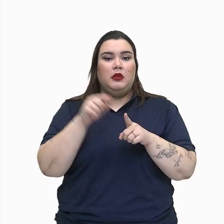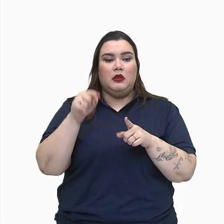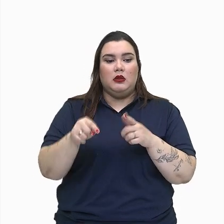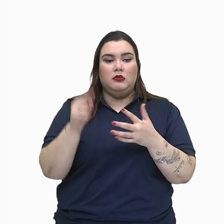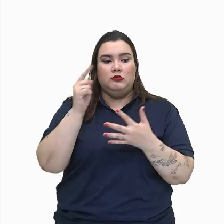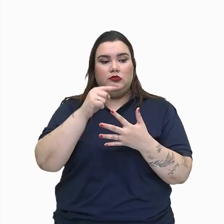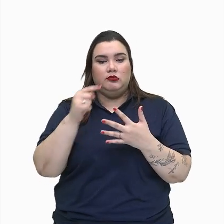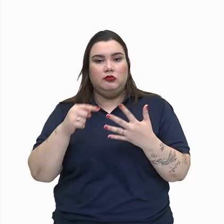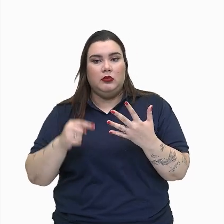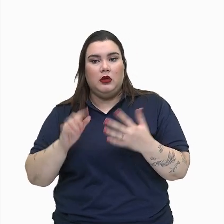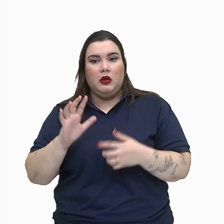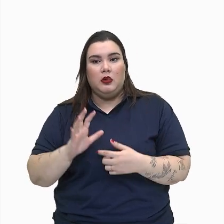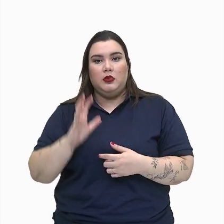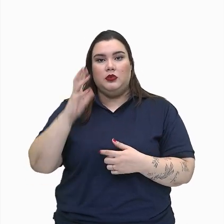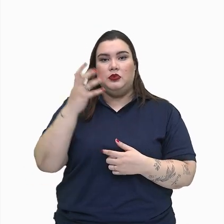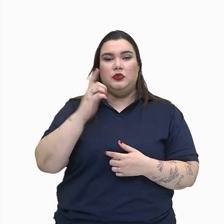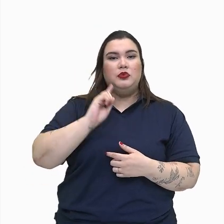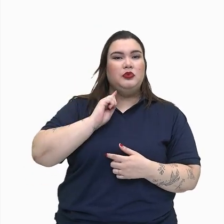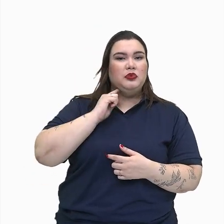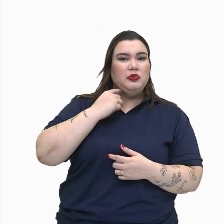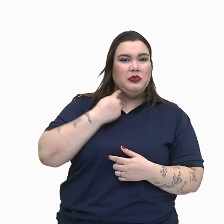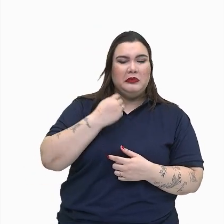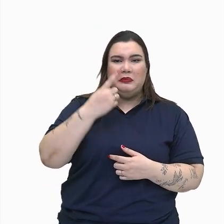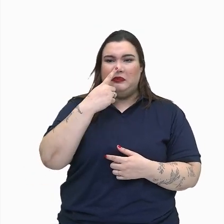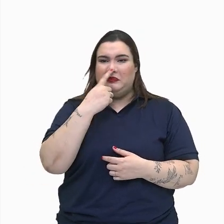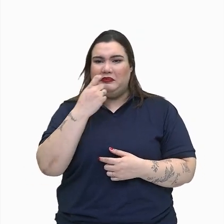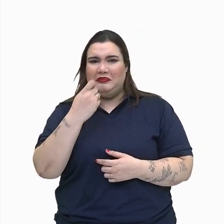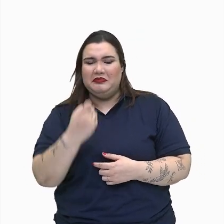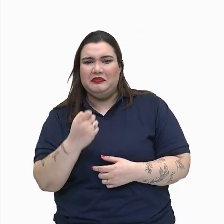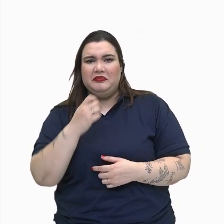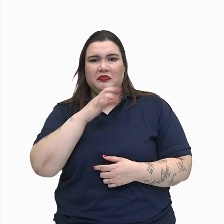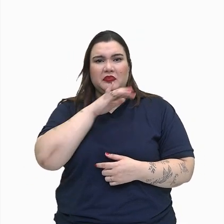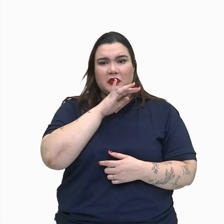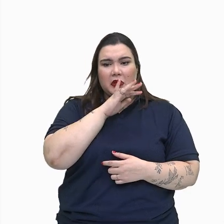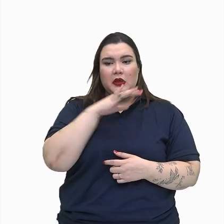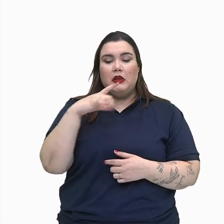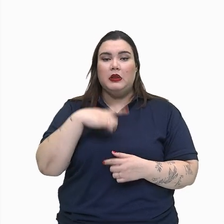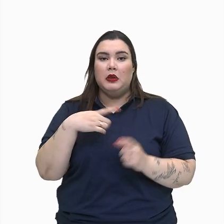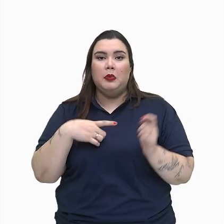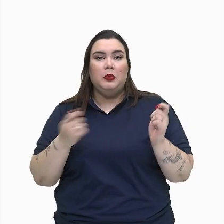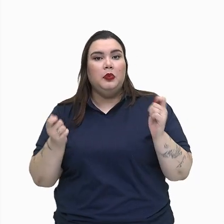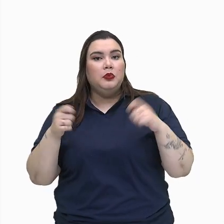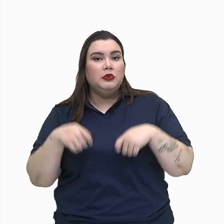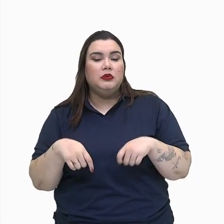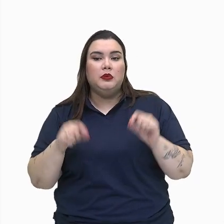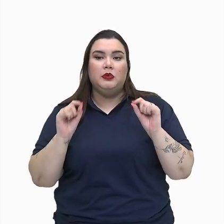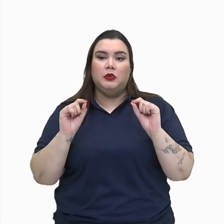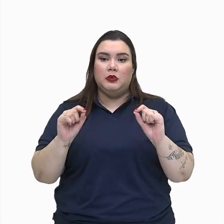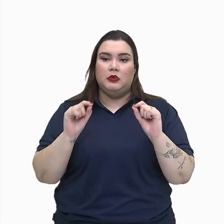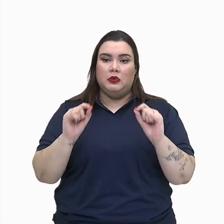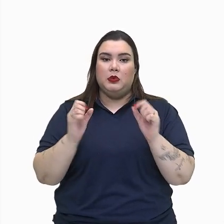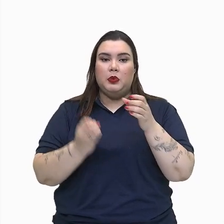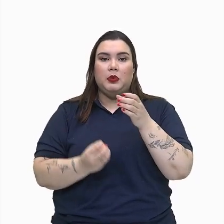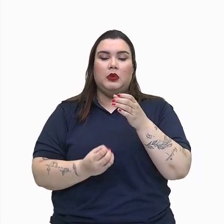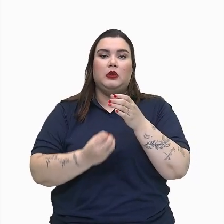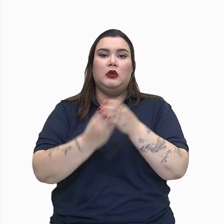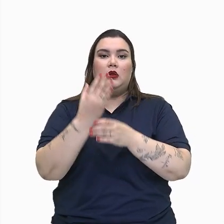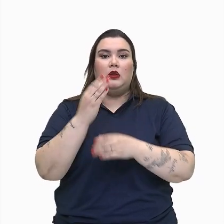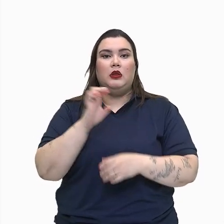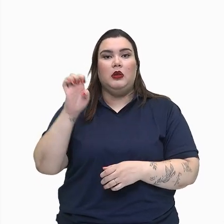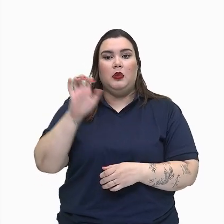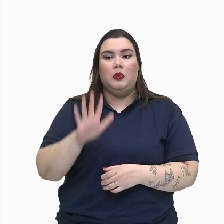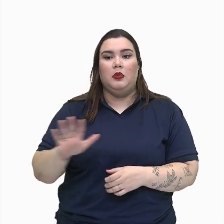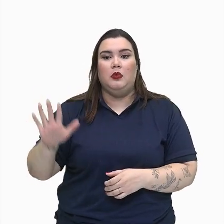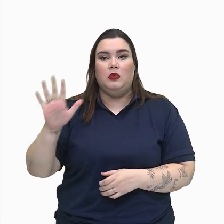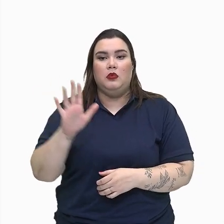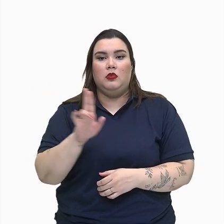situação de sujeira, de imundície, de falta de saneamento, que foi possível, por exemplo, o surgimento lá na Europa da